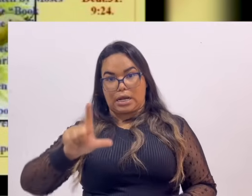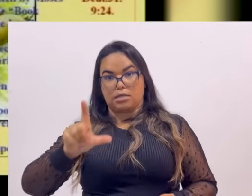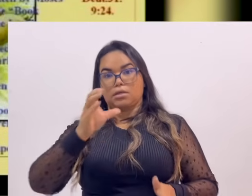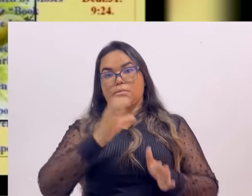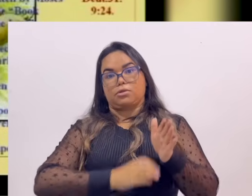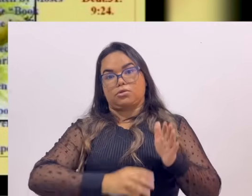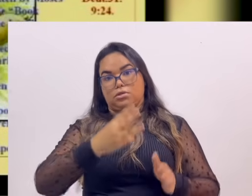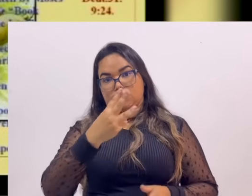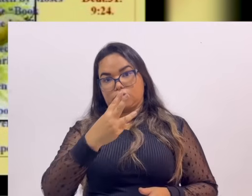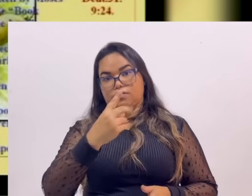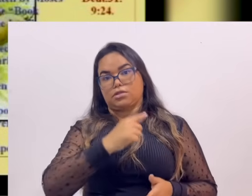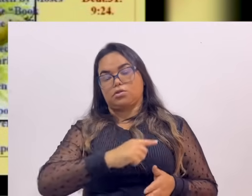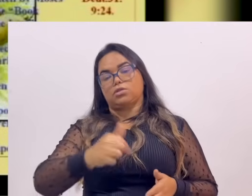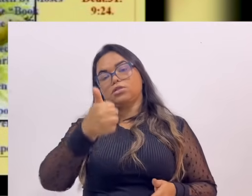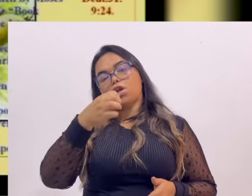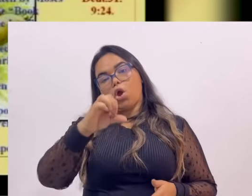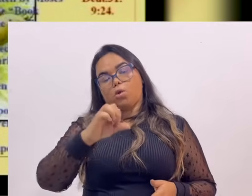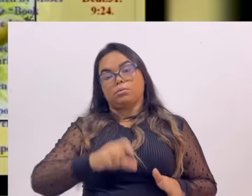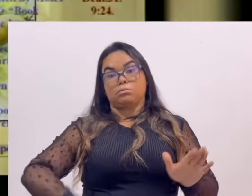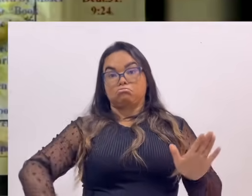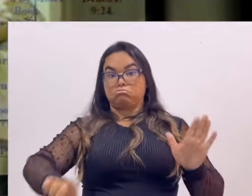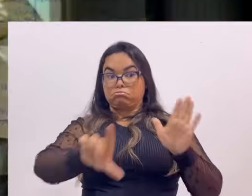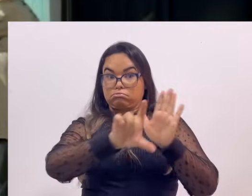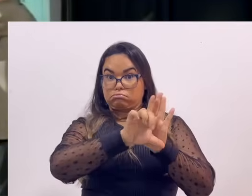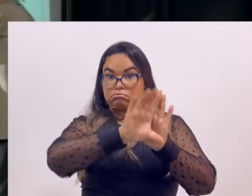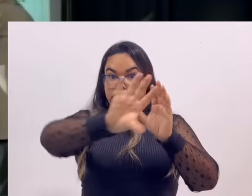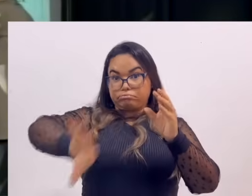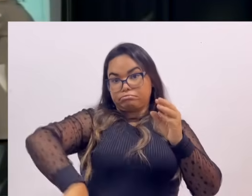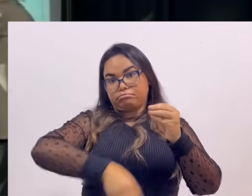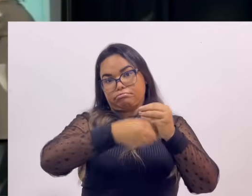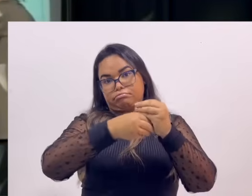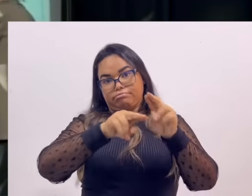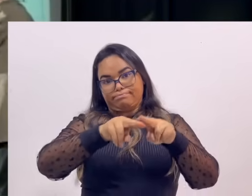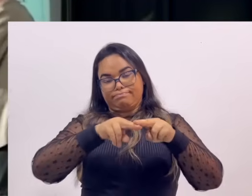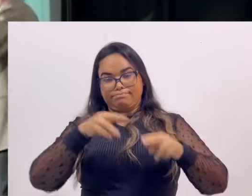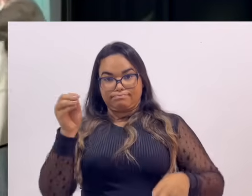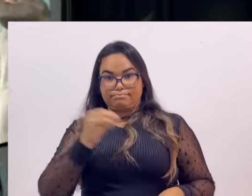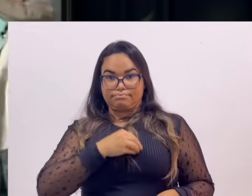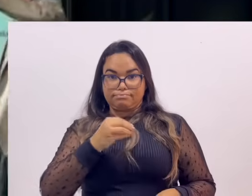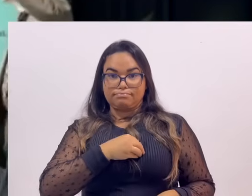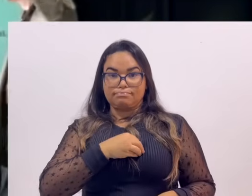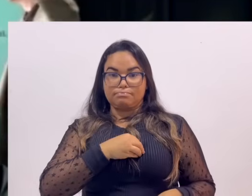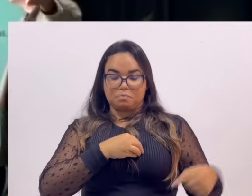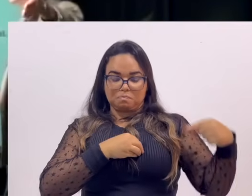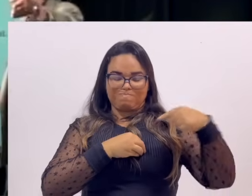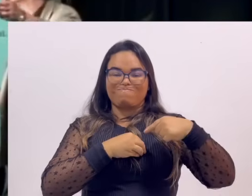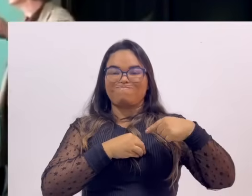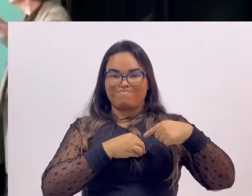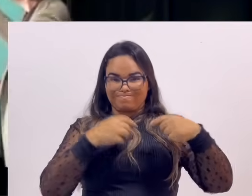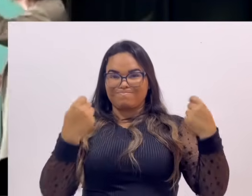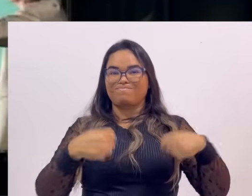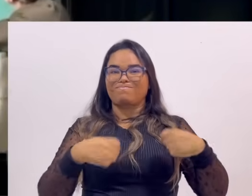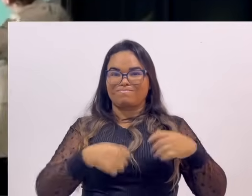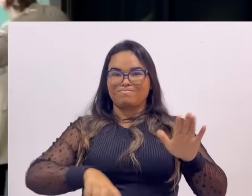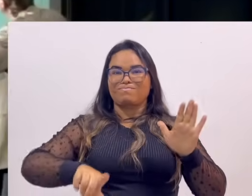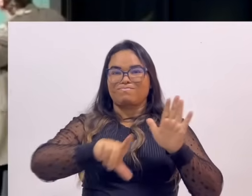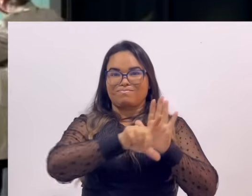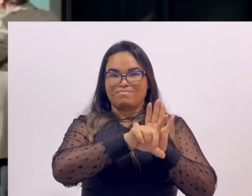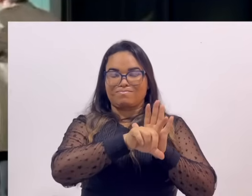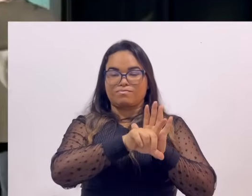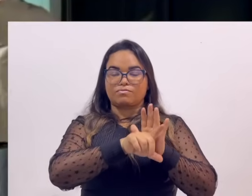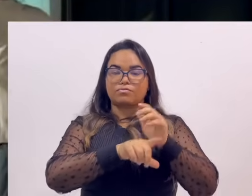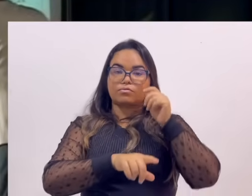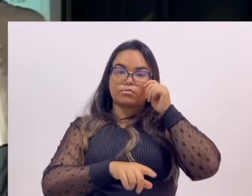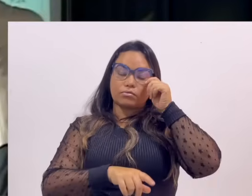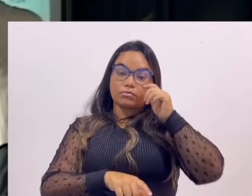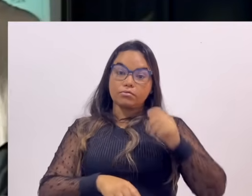3, 19 A lei foi acrescentada por causa da transgressão. Portanto, a transgressão requer que exista uma lei. Assim que